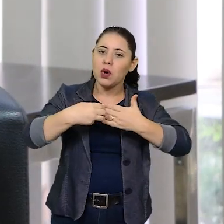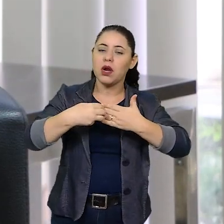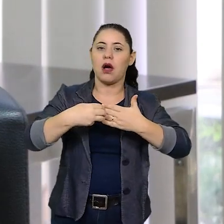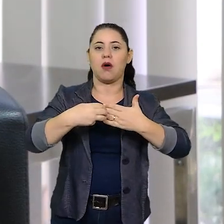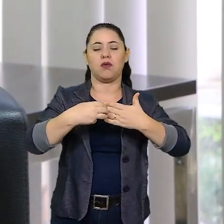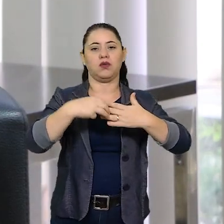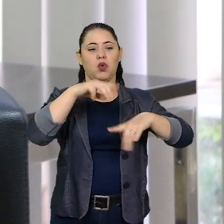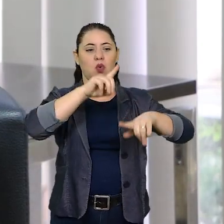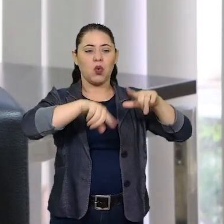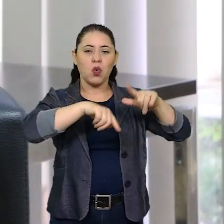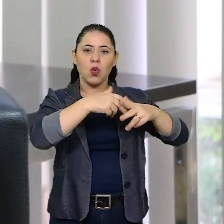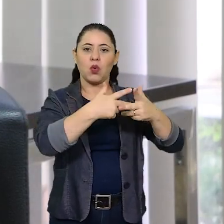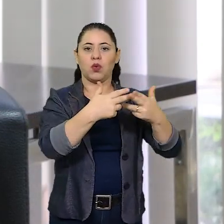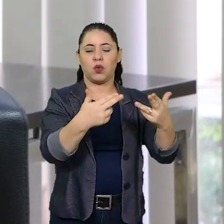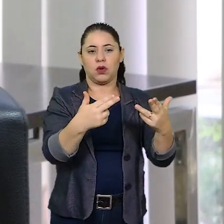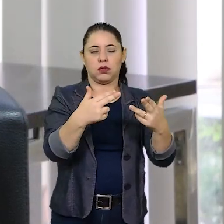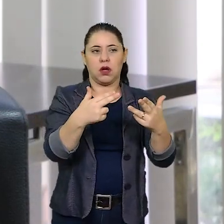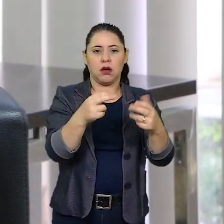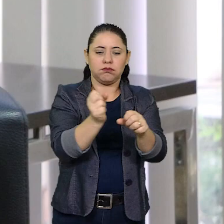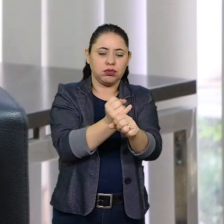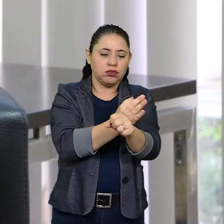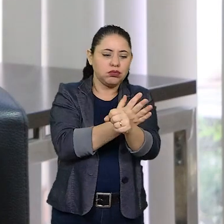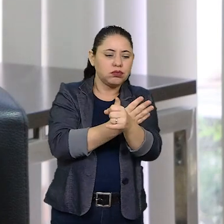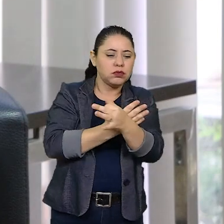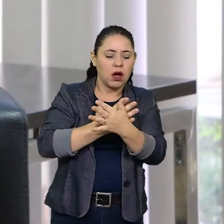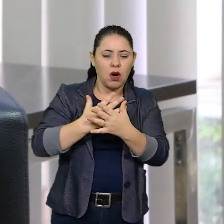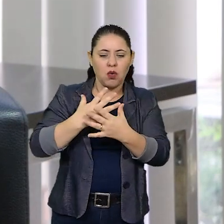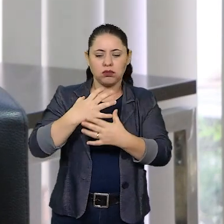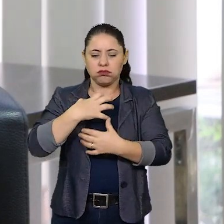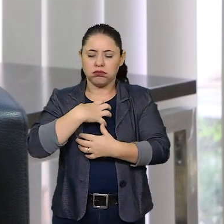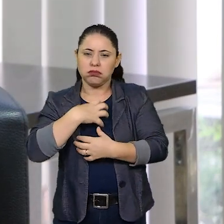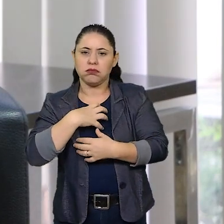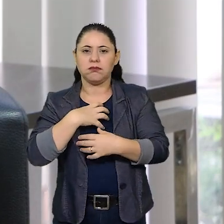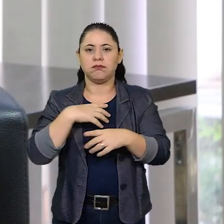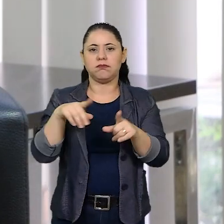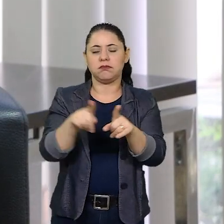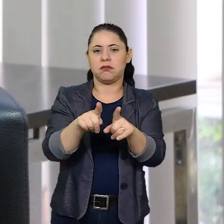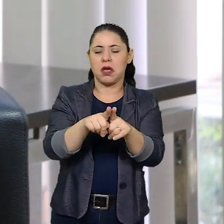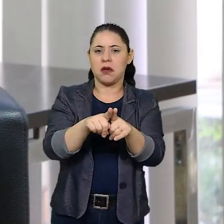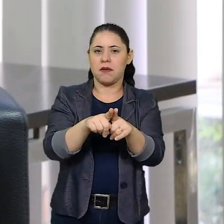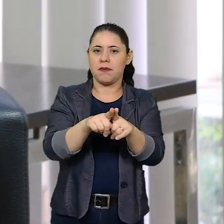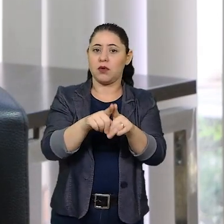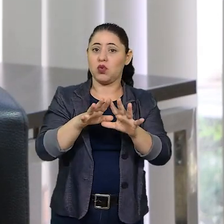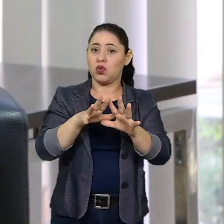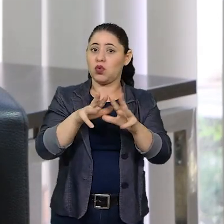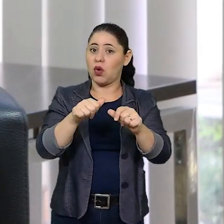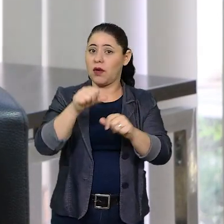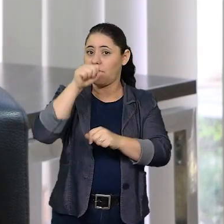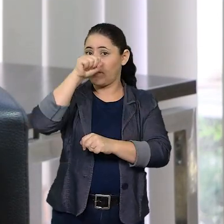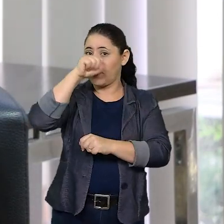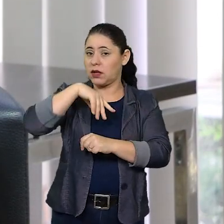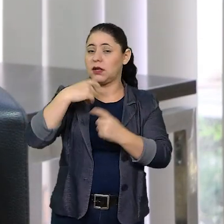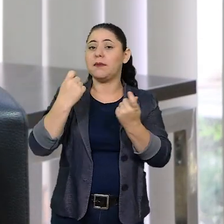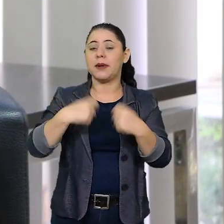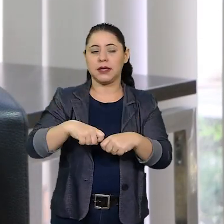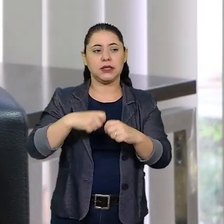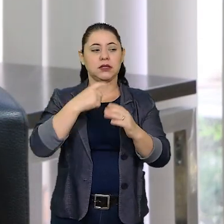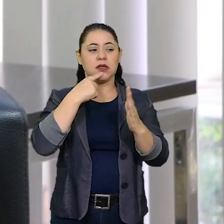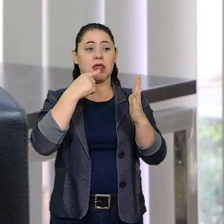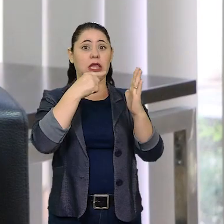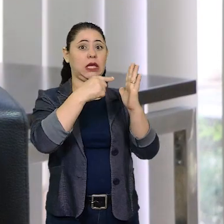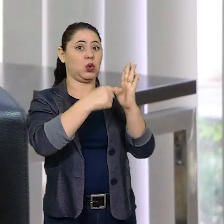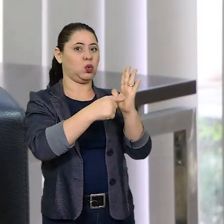abandono material, o abandono emocional, enfim. E toda violência, ela deve